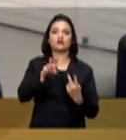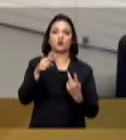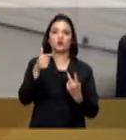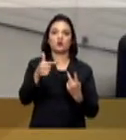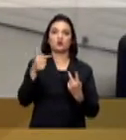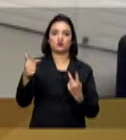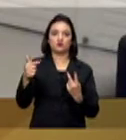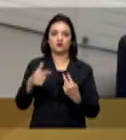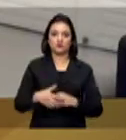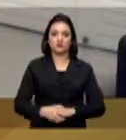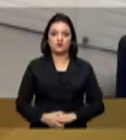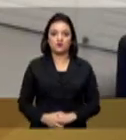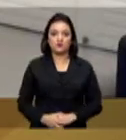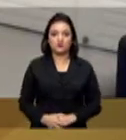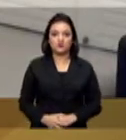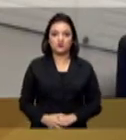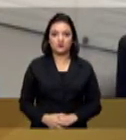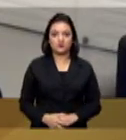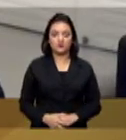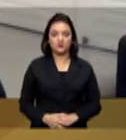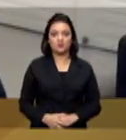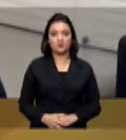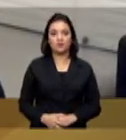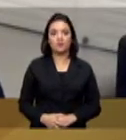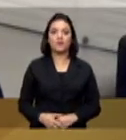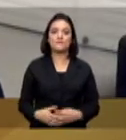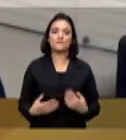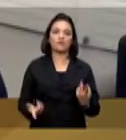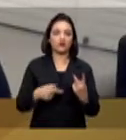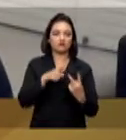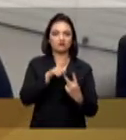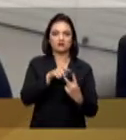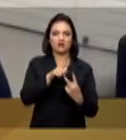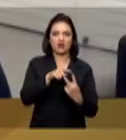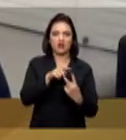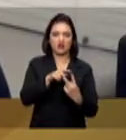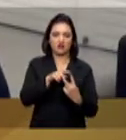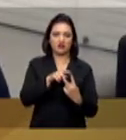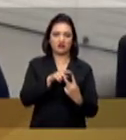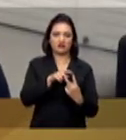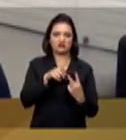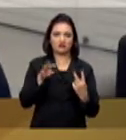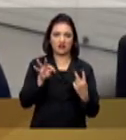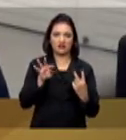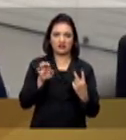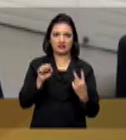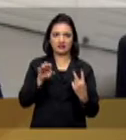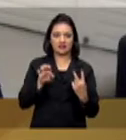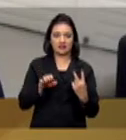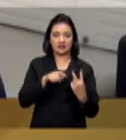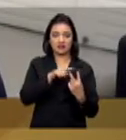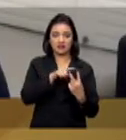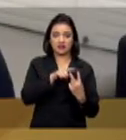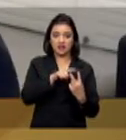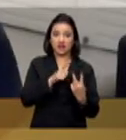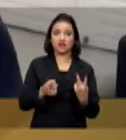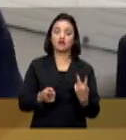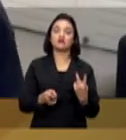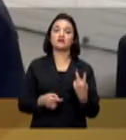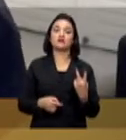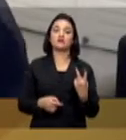1.070-522. A primeira tese, o julgamento foi, a